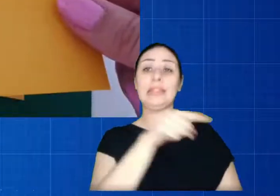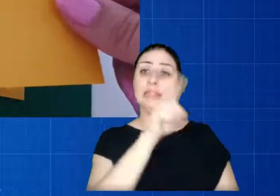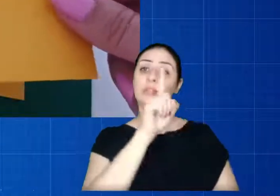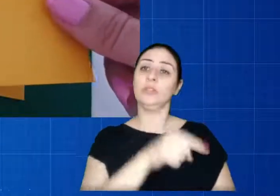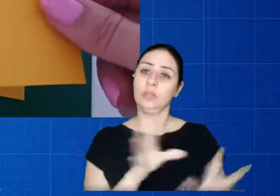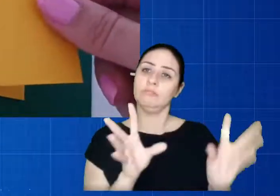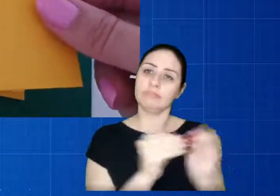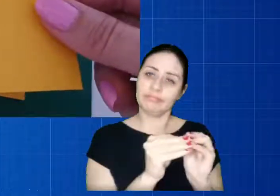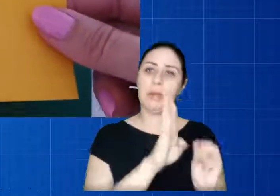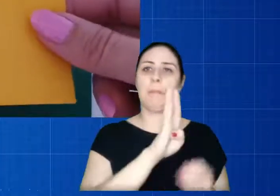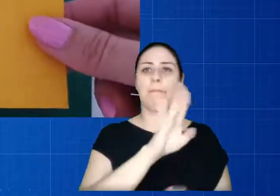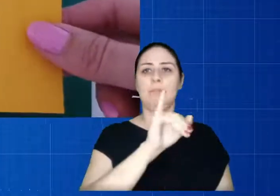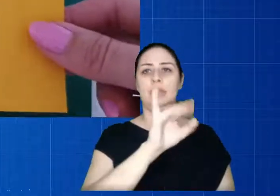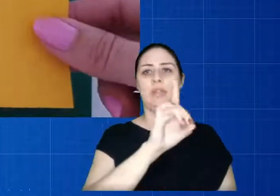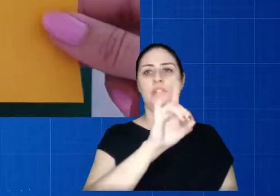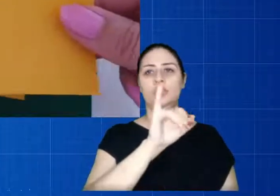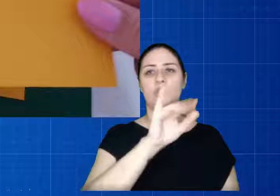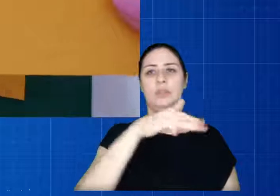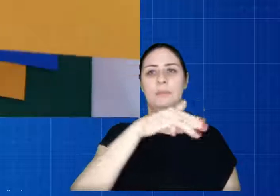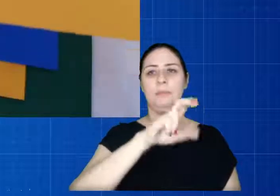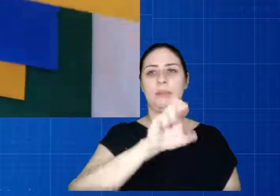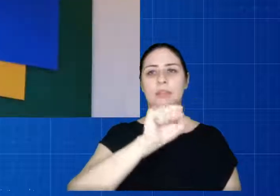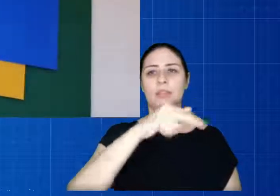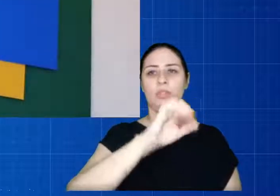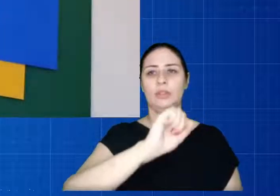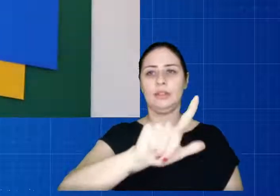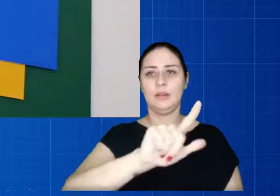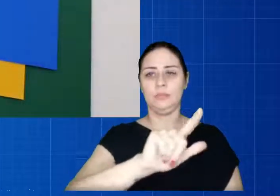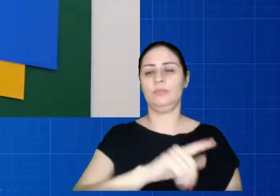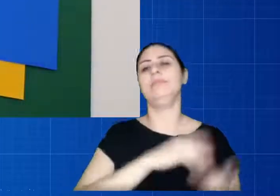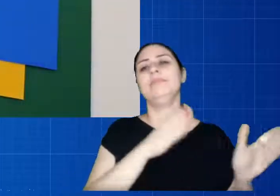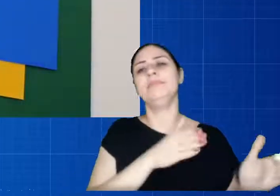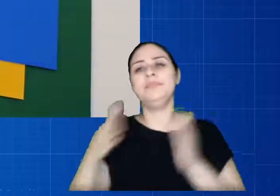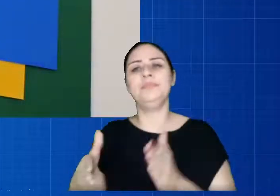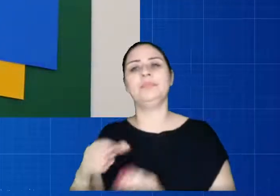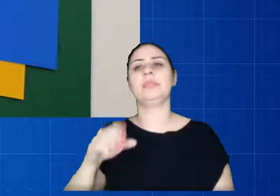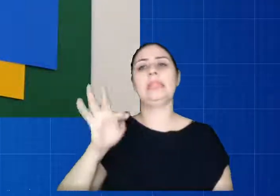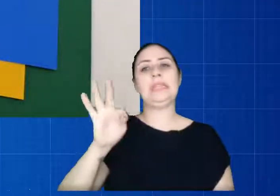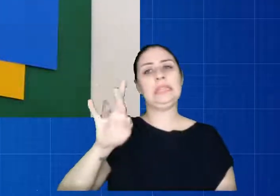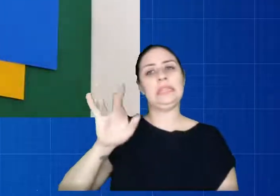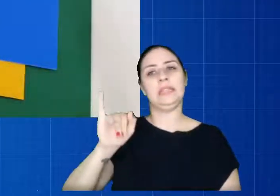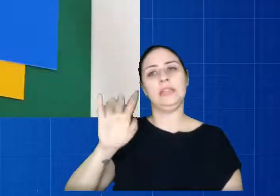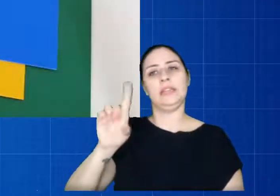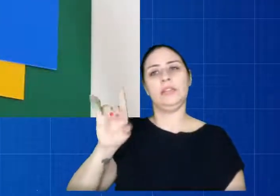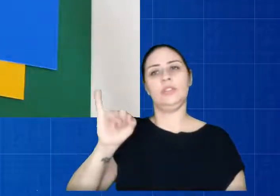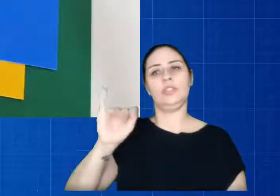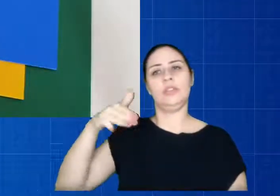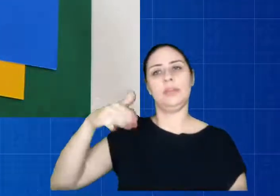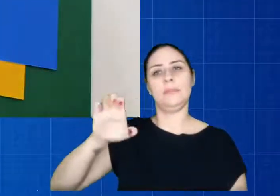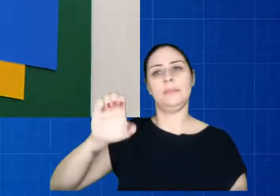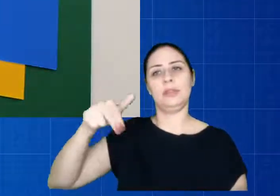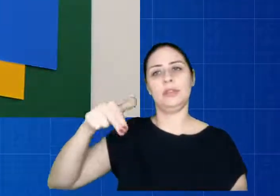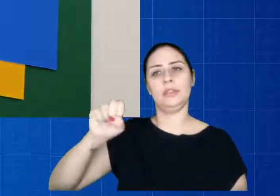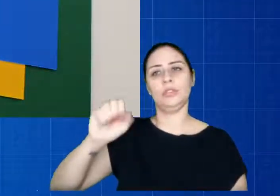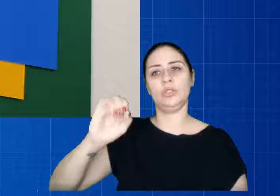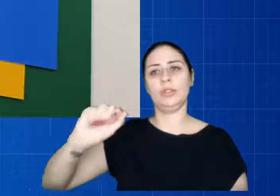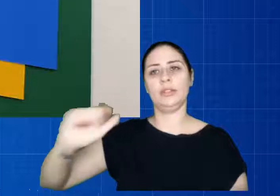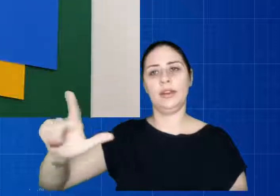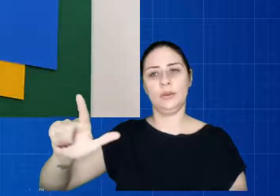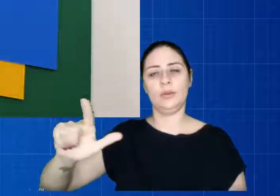Isto é, então, um objeto bidimensional. Já um objeto tridimensional vai ter uma